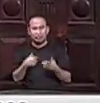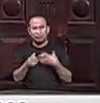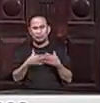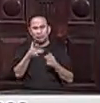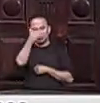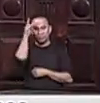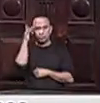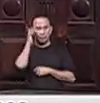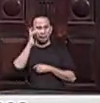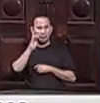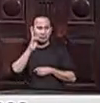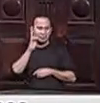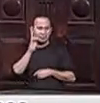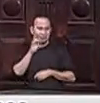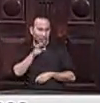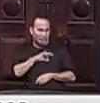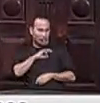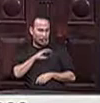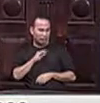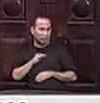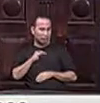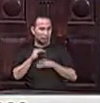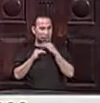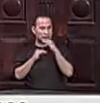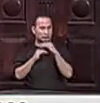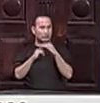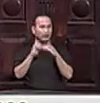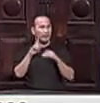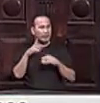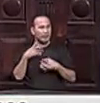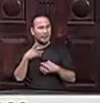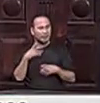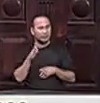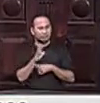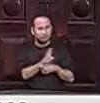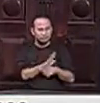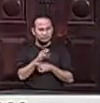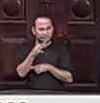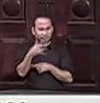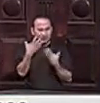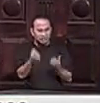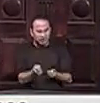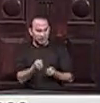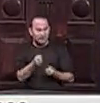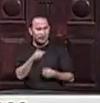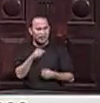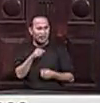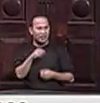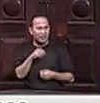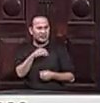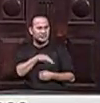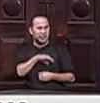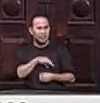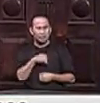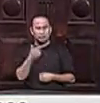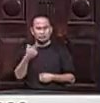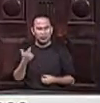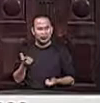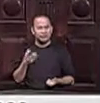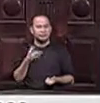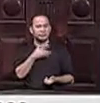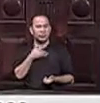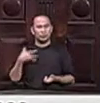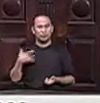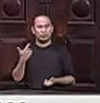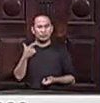seja super salário? É razoável defender super salário enquanto não temos saúde, não temos educação, não